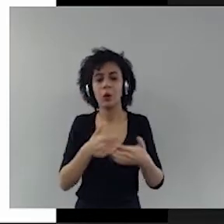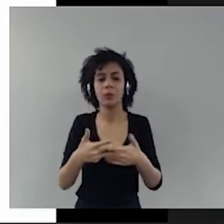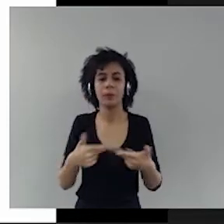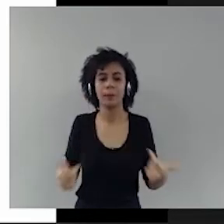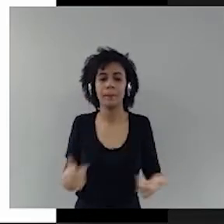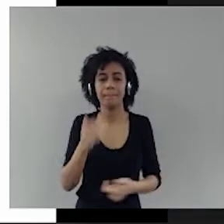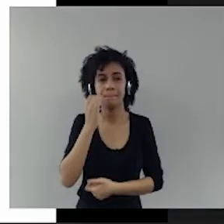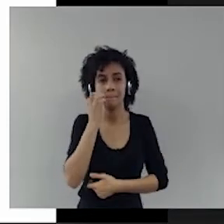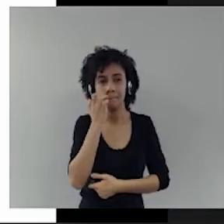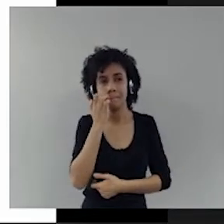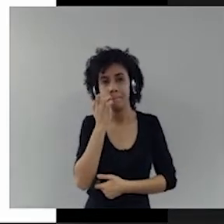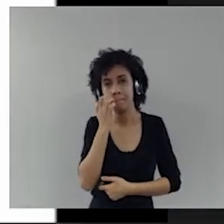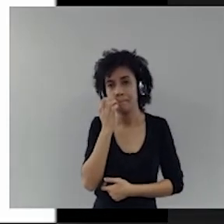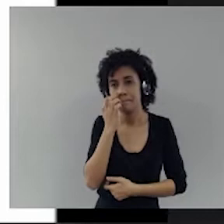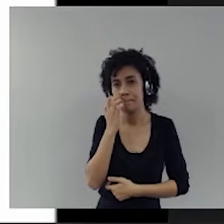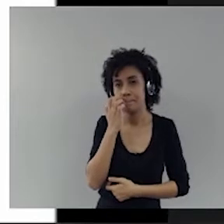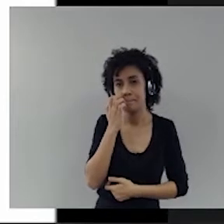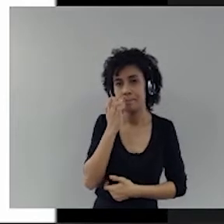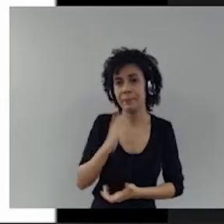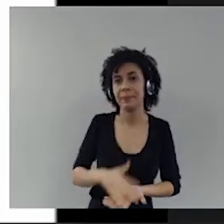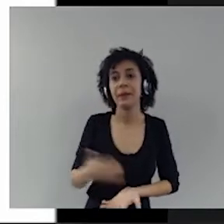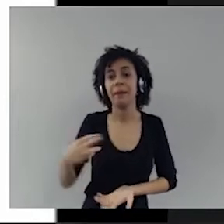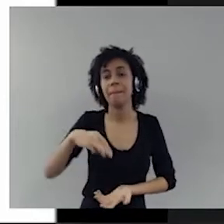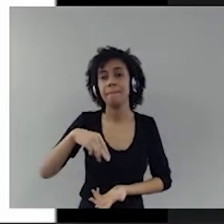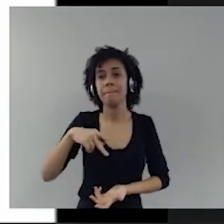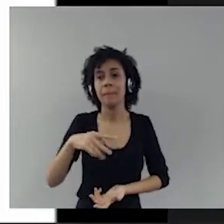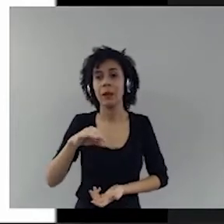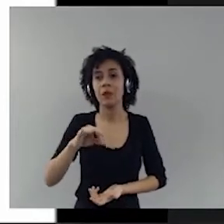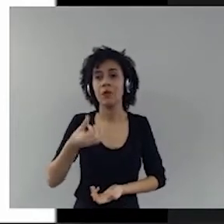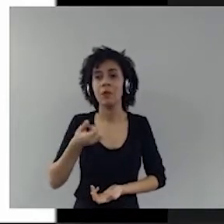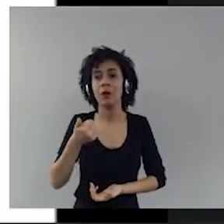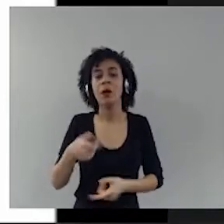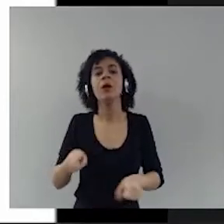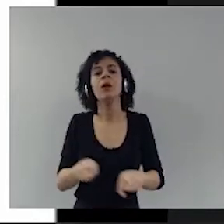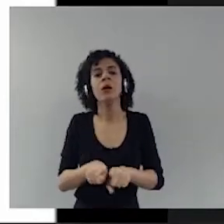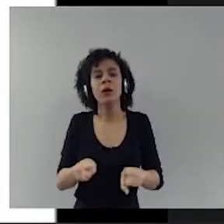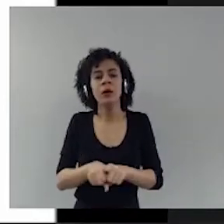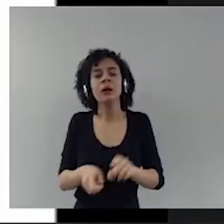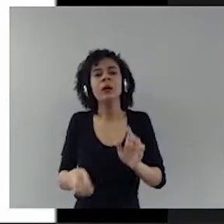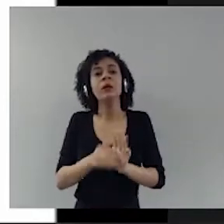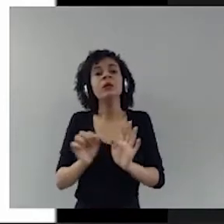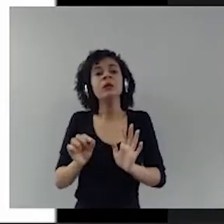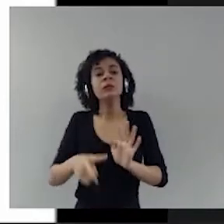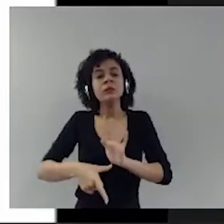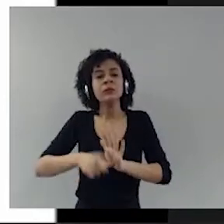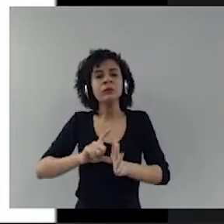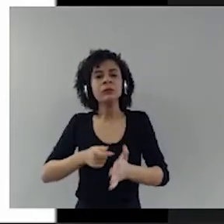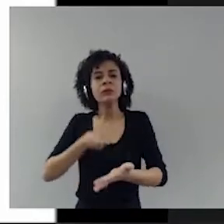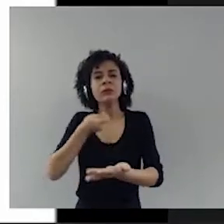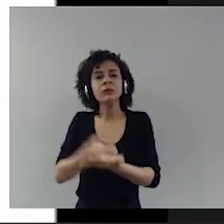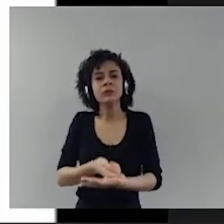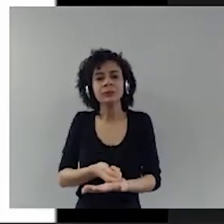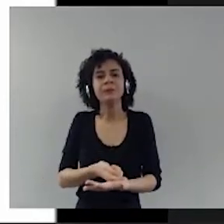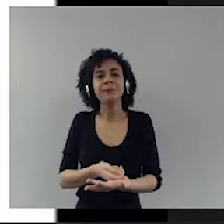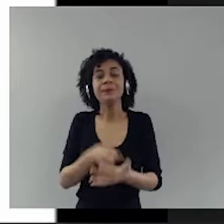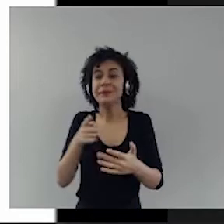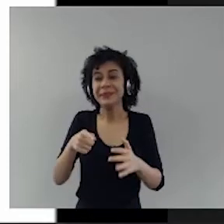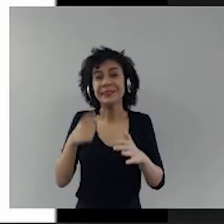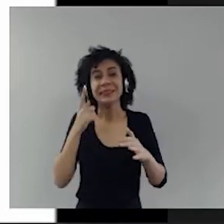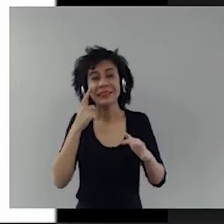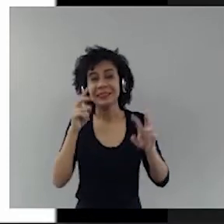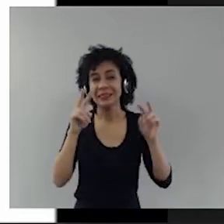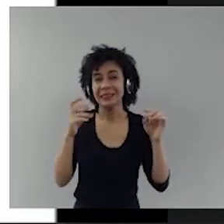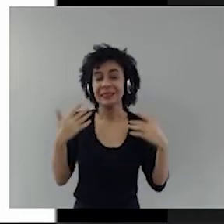qualquer objeto e essa mp9 mesmo também admitiu a antecipação de pagamentos que era um tema um pouco